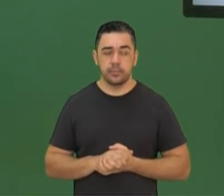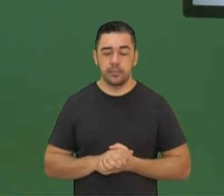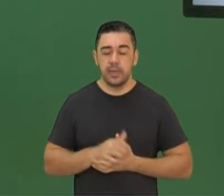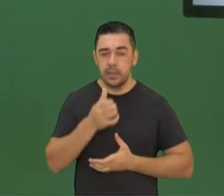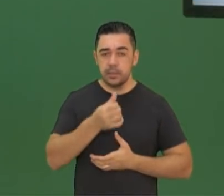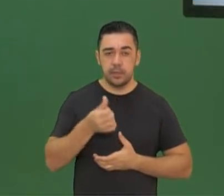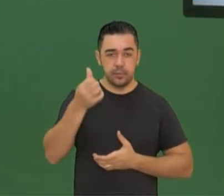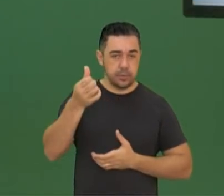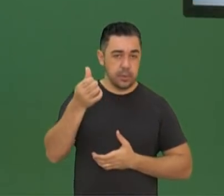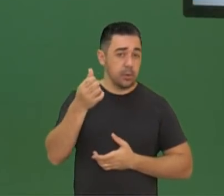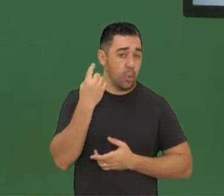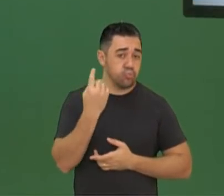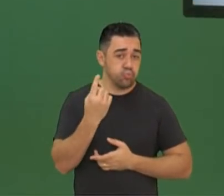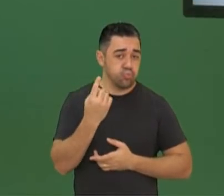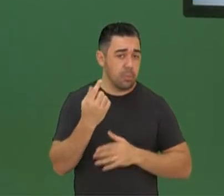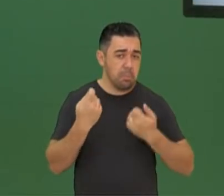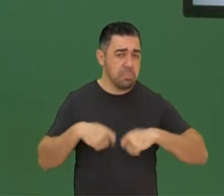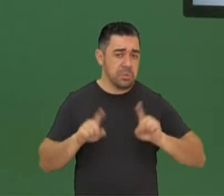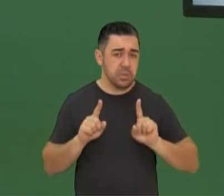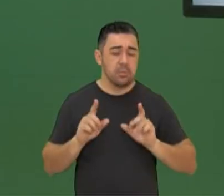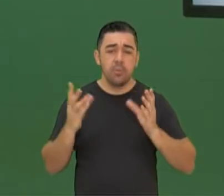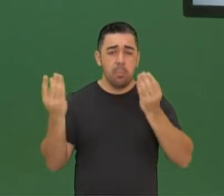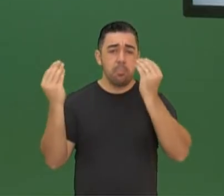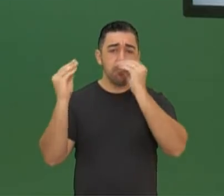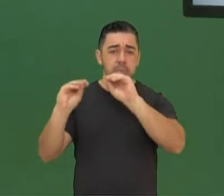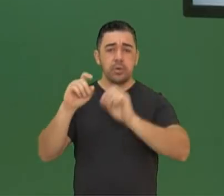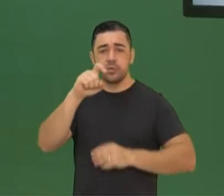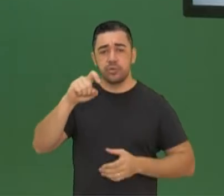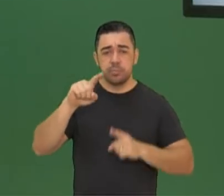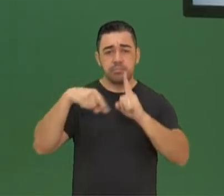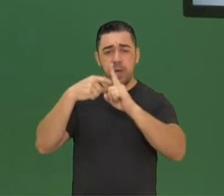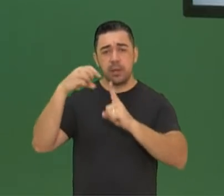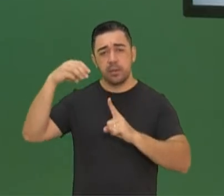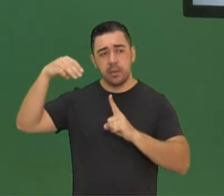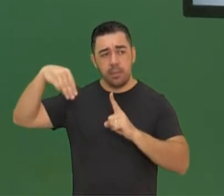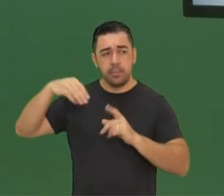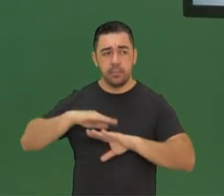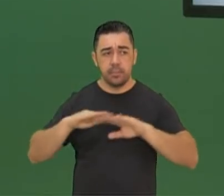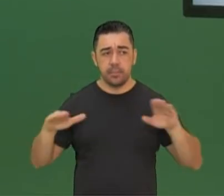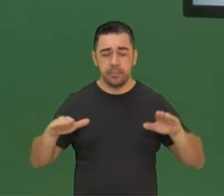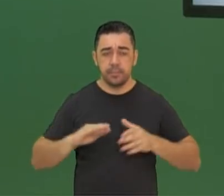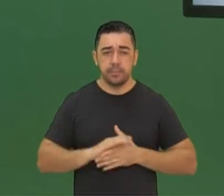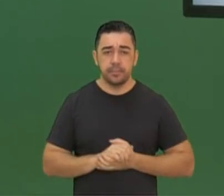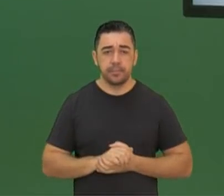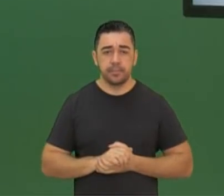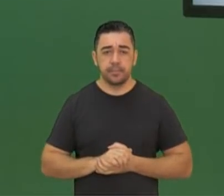6 dividido por 6 é 1. Então, eu posso copiar direto x mais m.